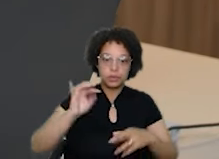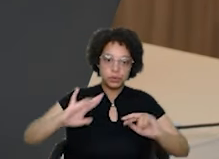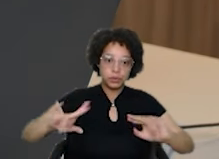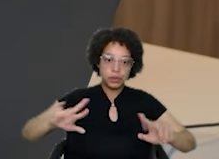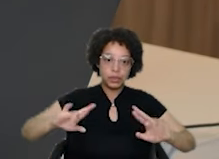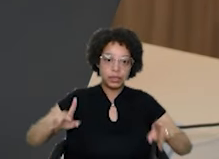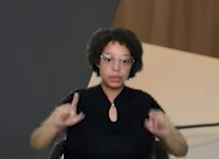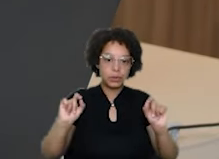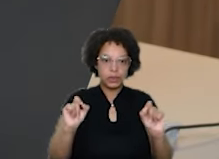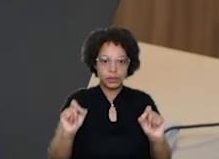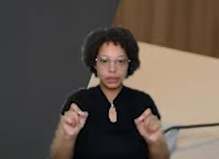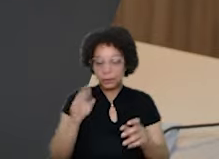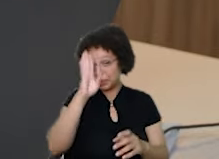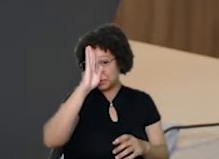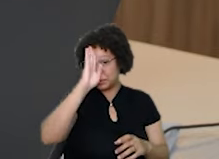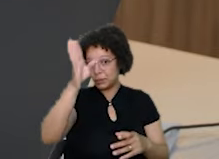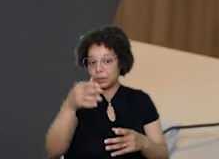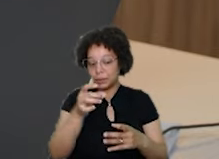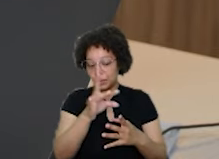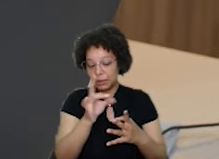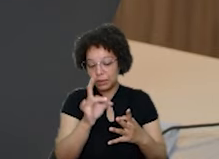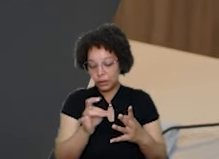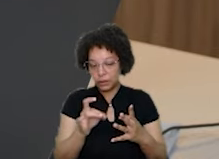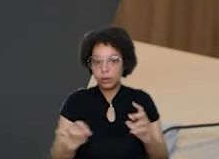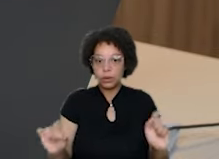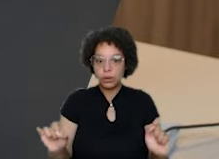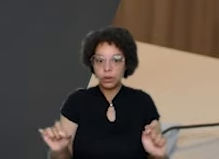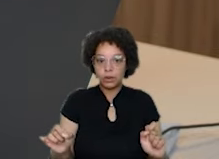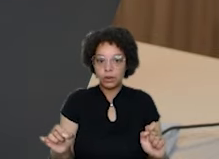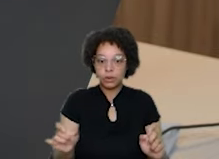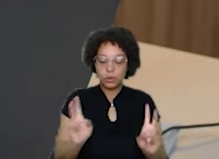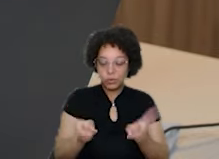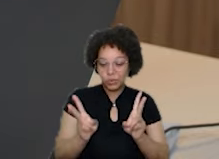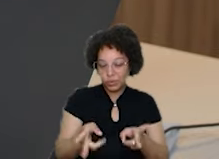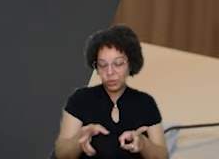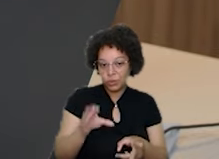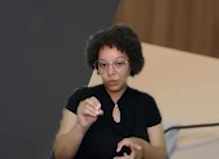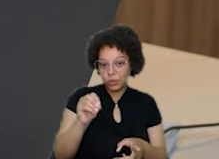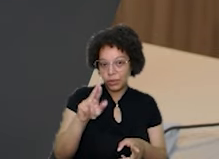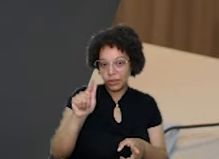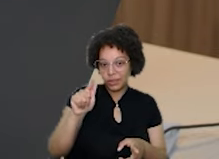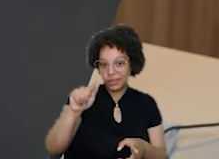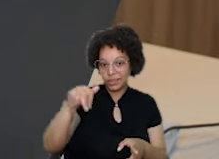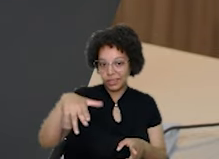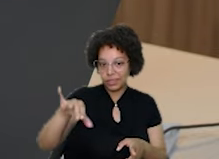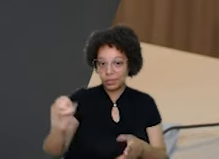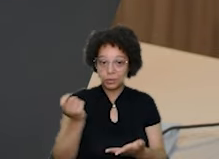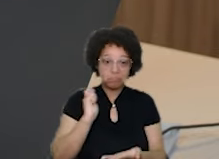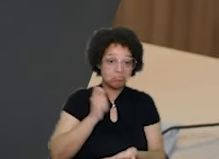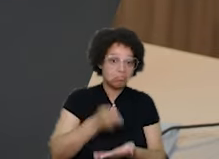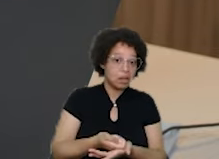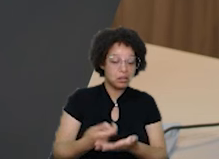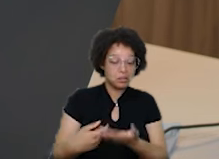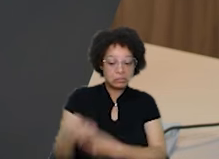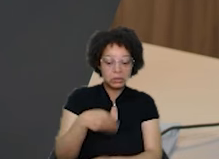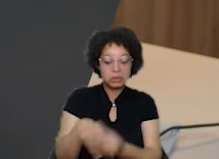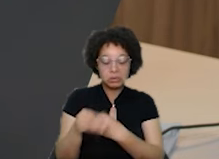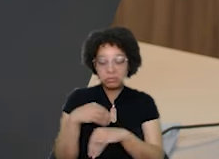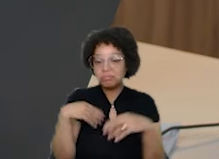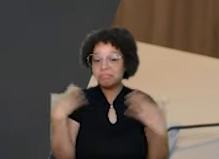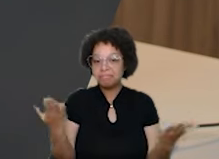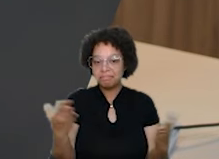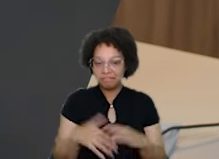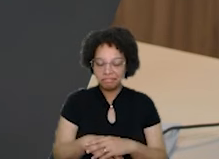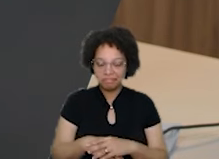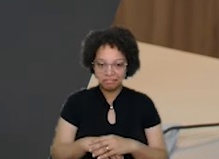características faço fico só no orgânico fico só no pago misturo os dois me falem um pouquinho do que que